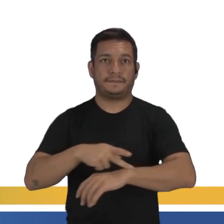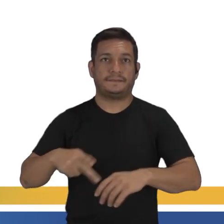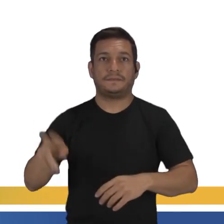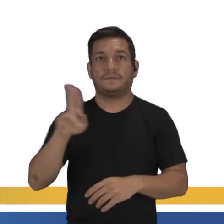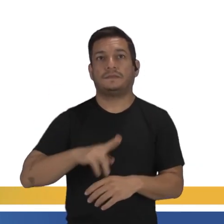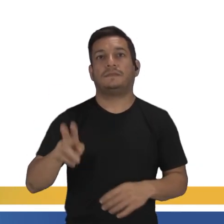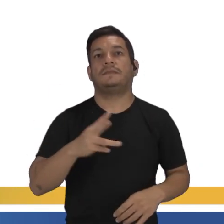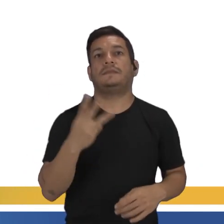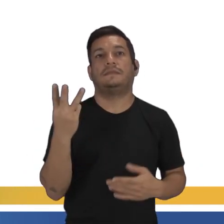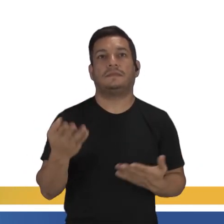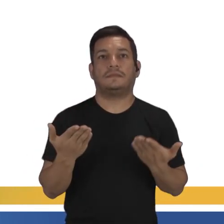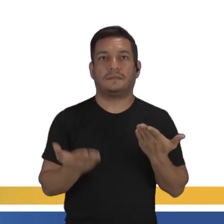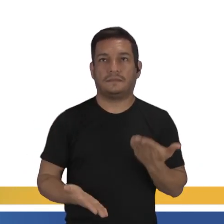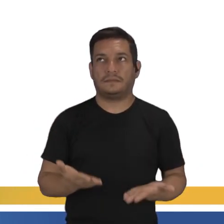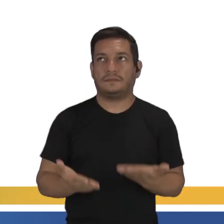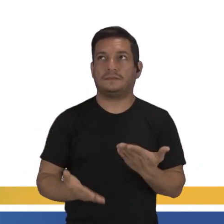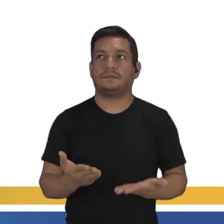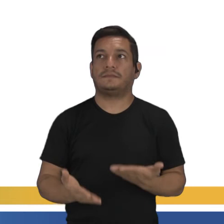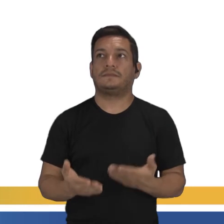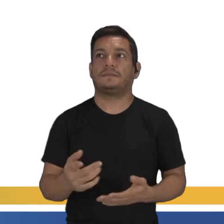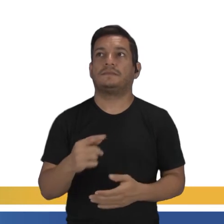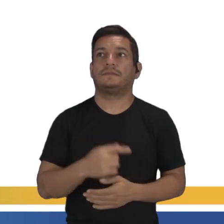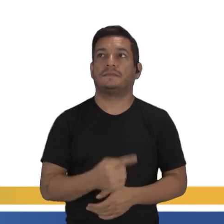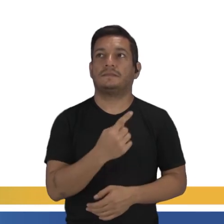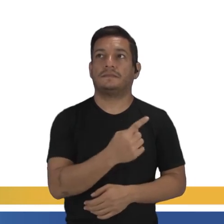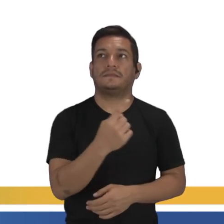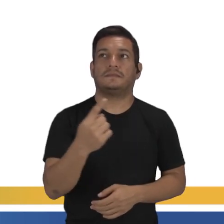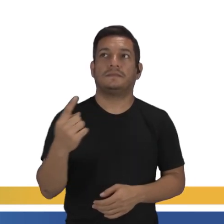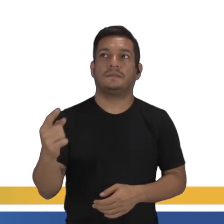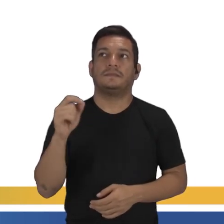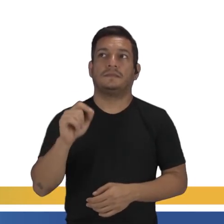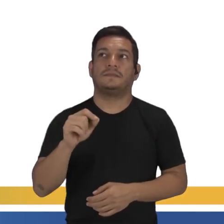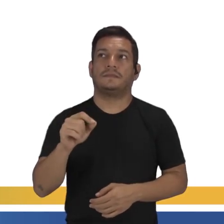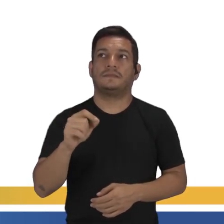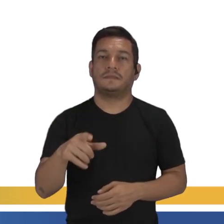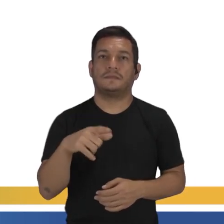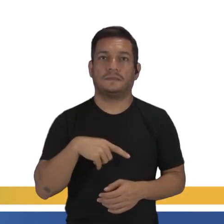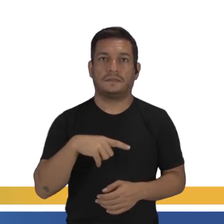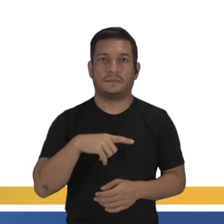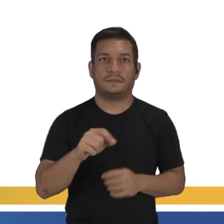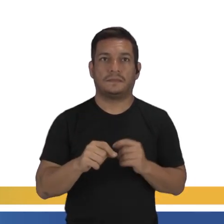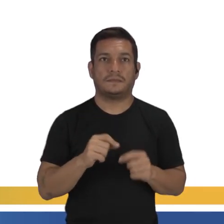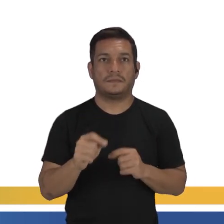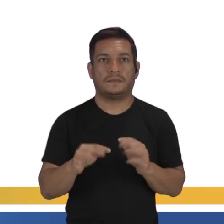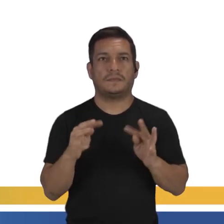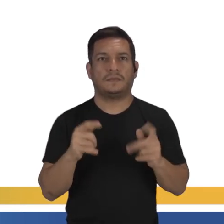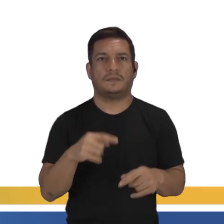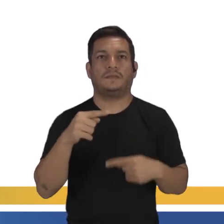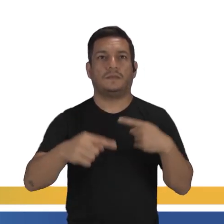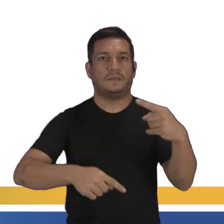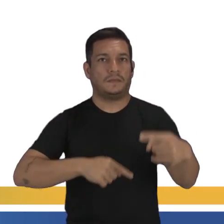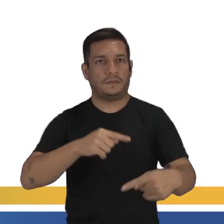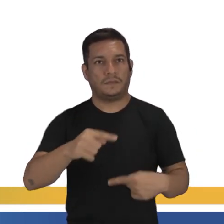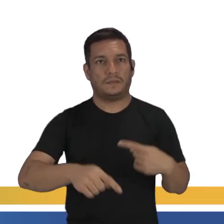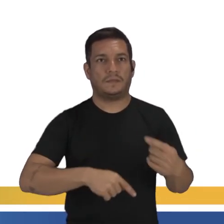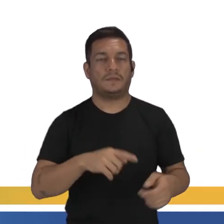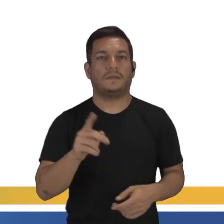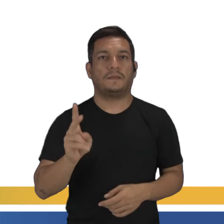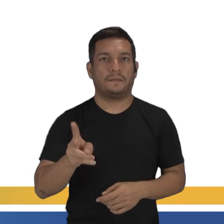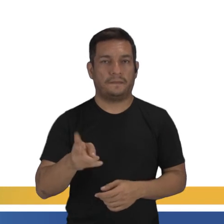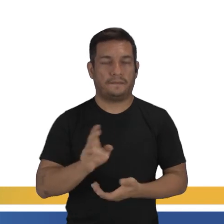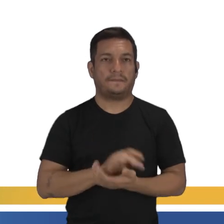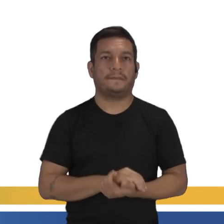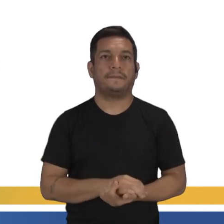3 balanças. Sobre cada balança são posicionadas todas as rodas de um mesmo